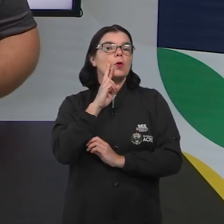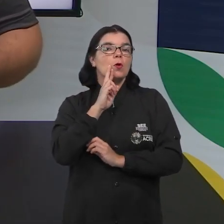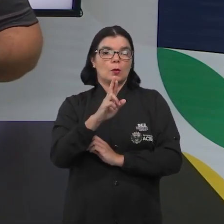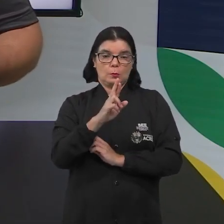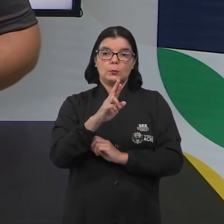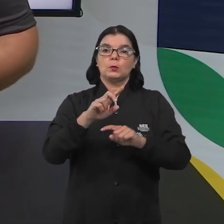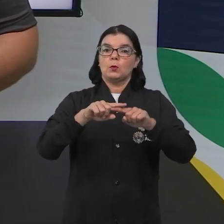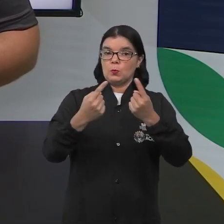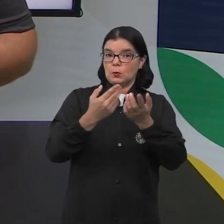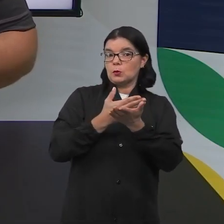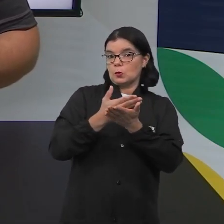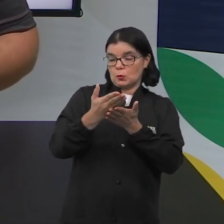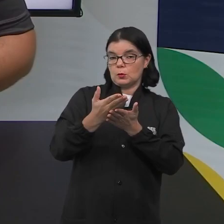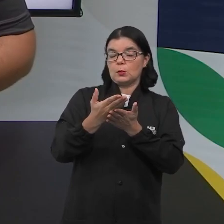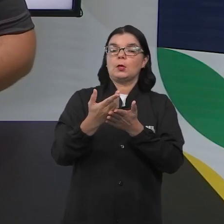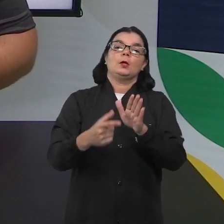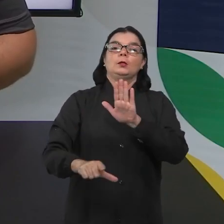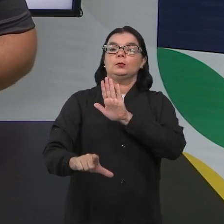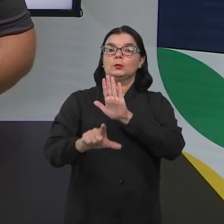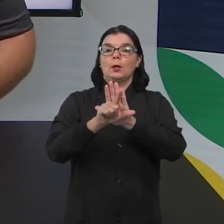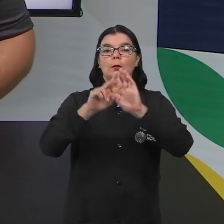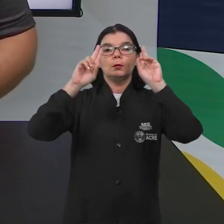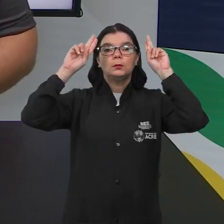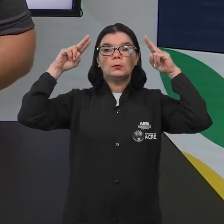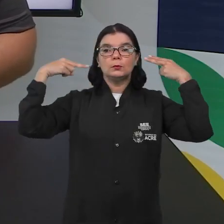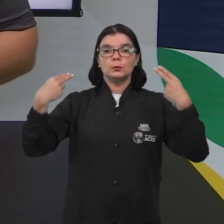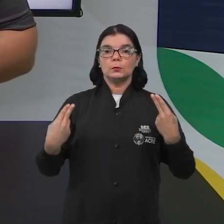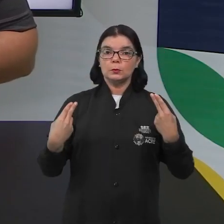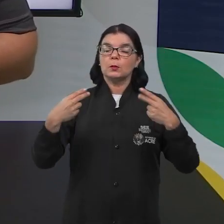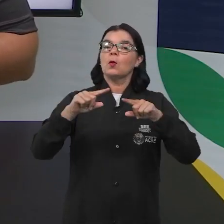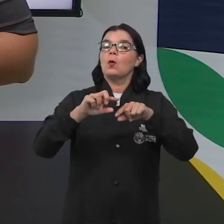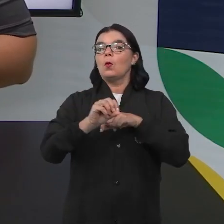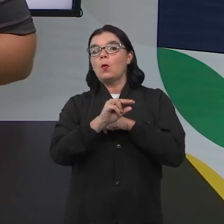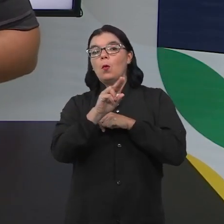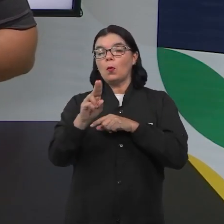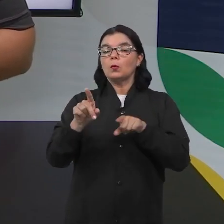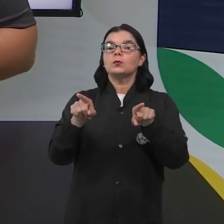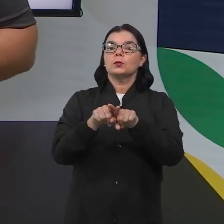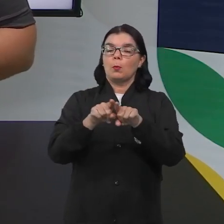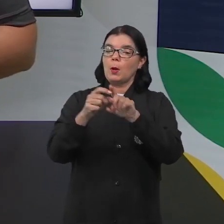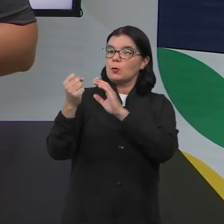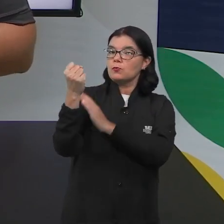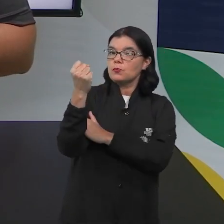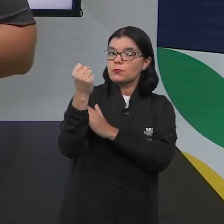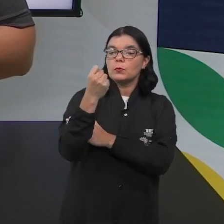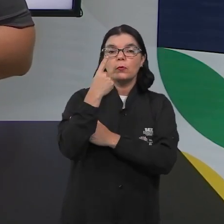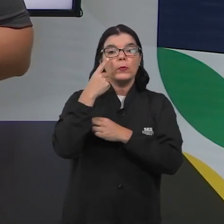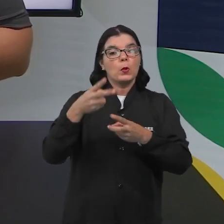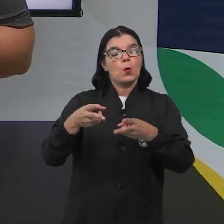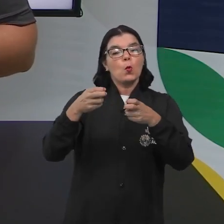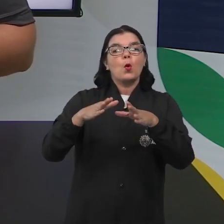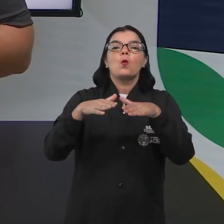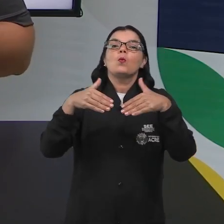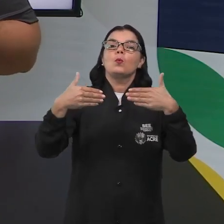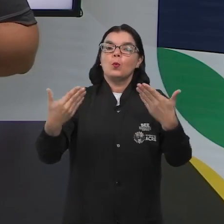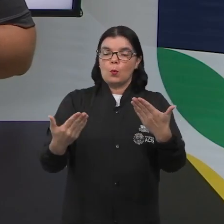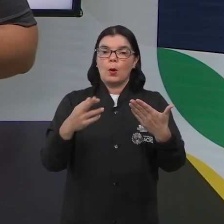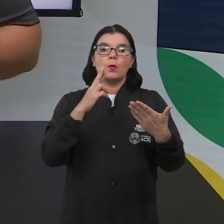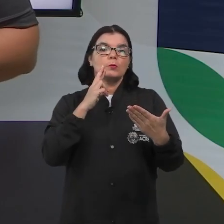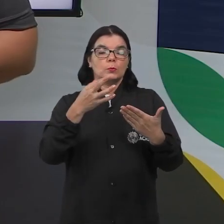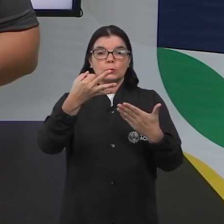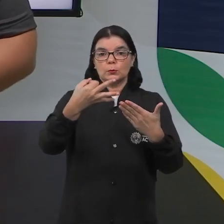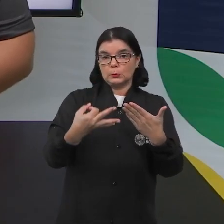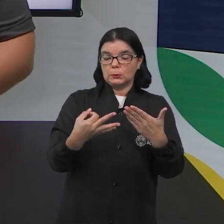ela por esse princípio da lei de Newton, ou você pode ir por decomposição de força. Aí você vê qual seria, então, o sentido,